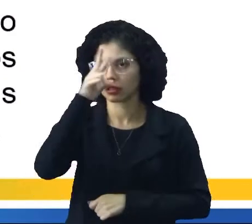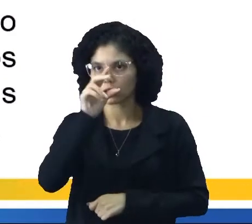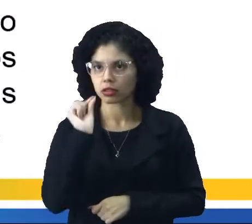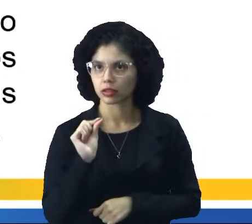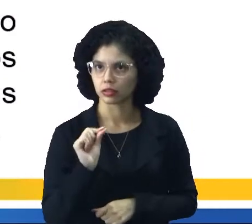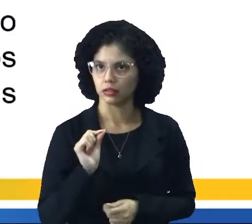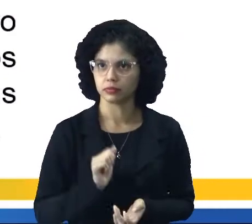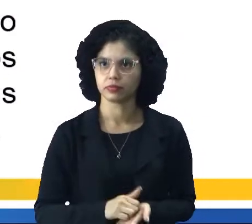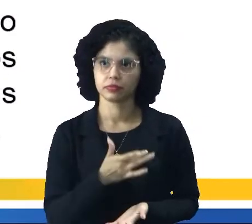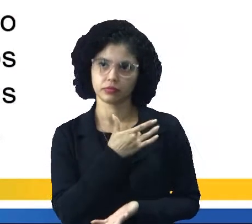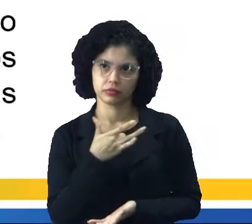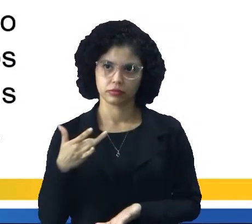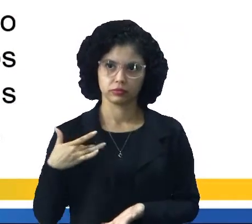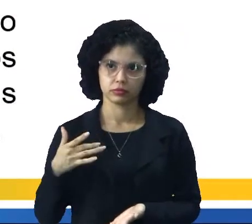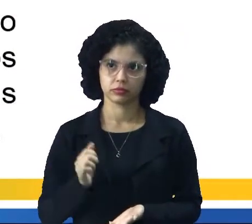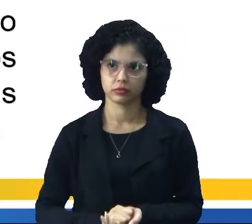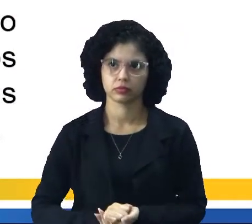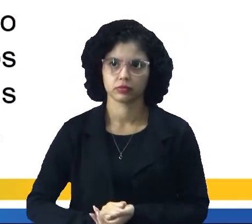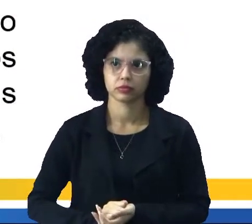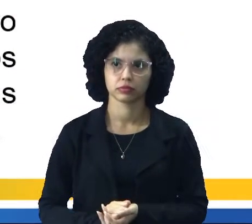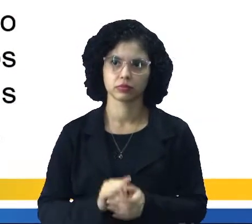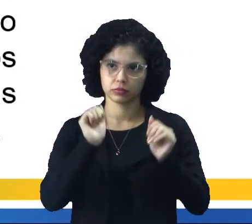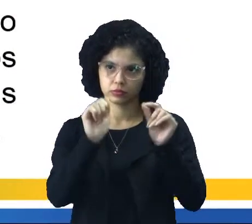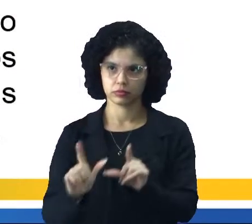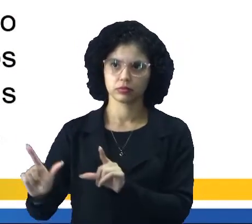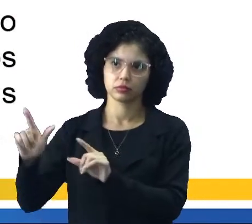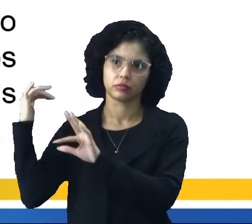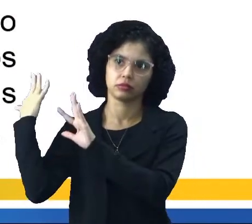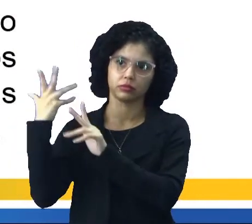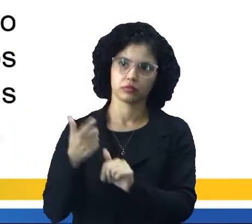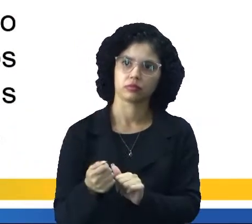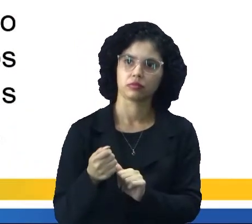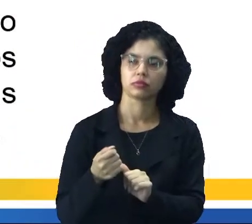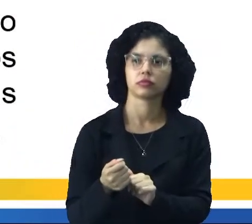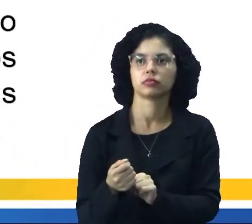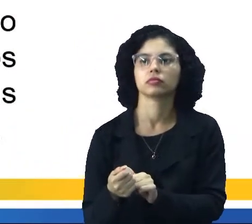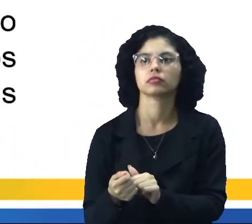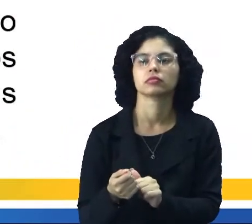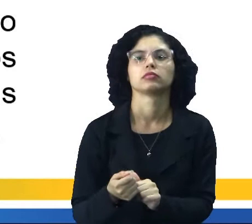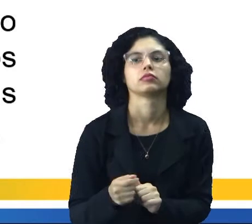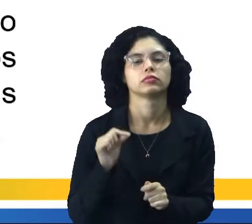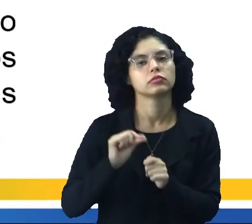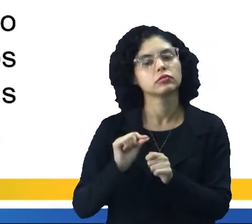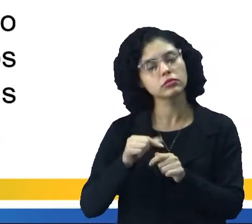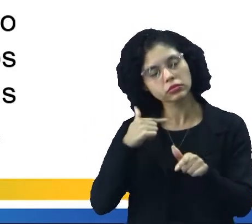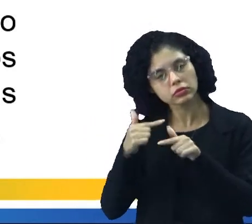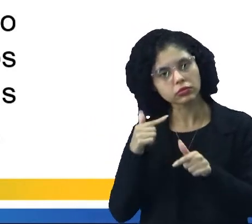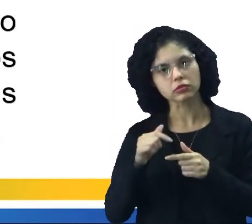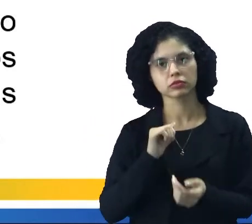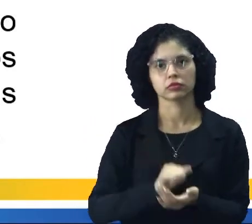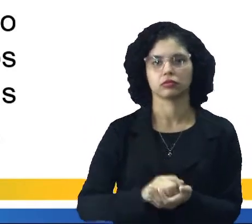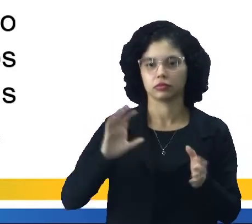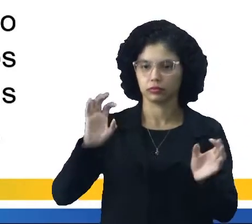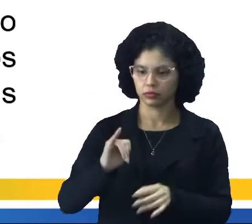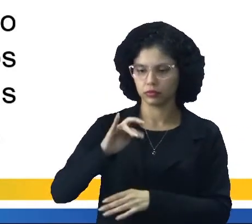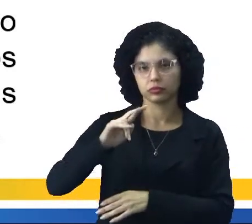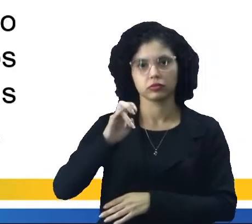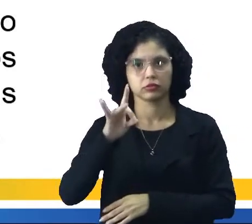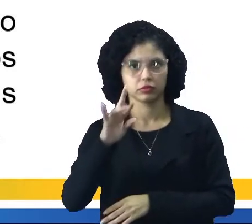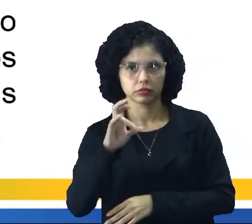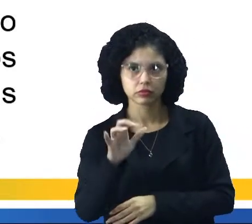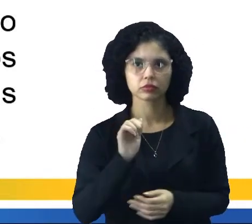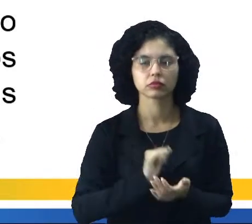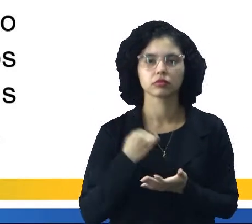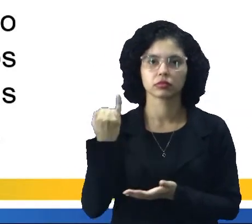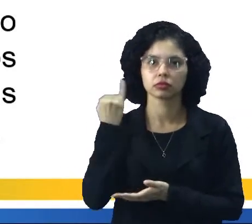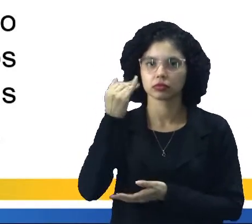relembrar o que é saúde, já está na tela. Lembrem que, como vocês têm que fazer esse trabalho de interdisciplinaridade,